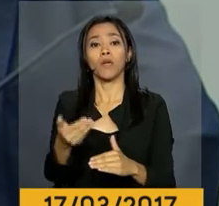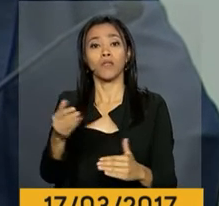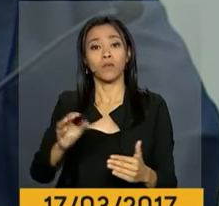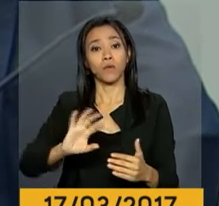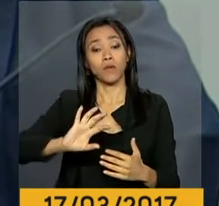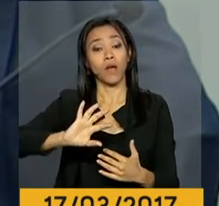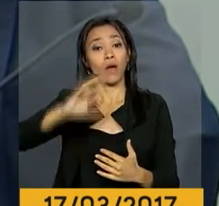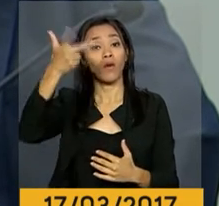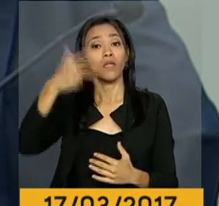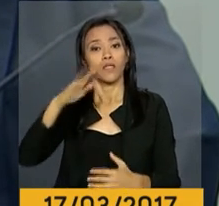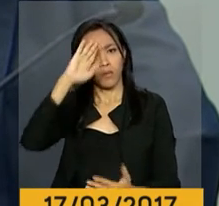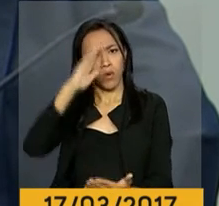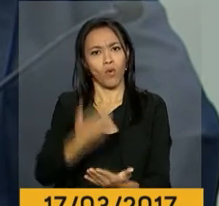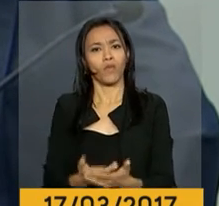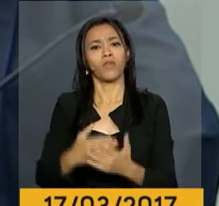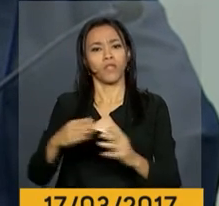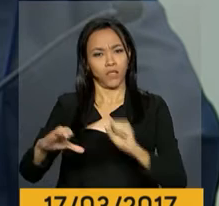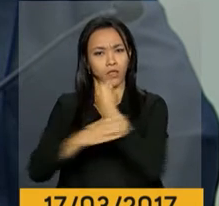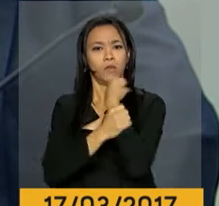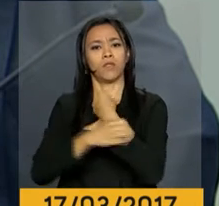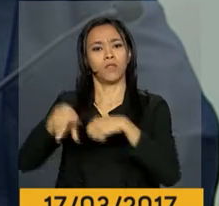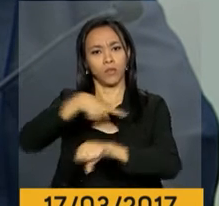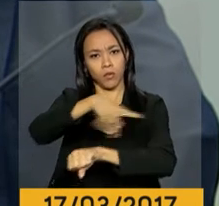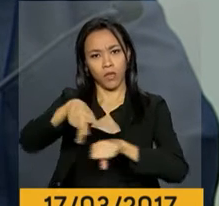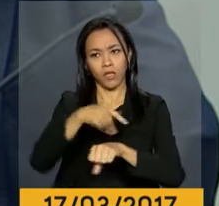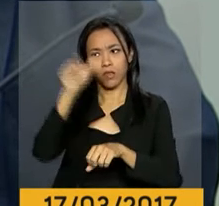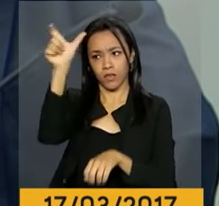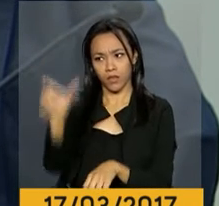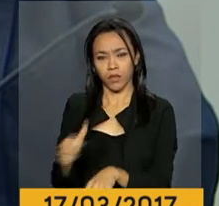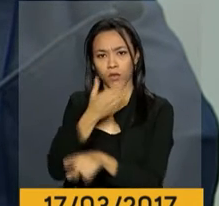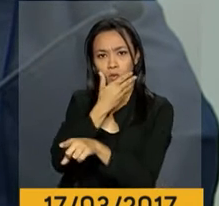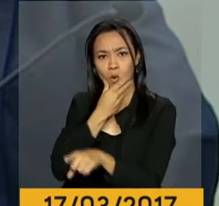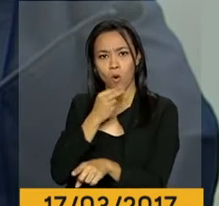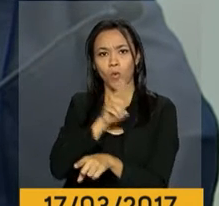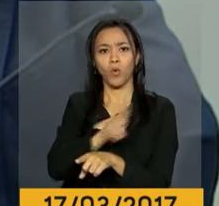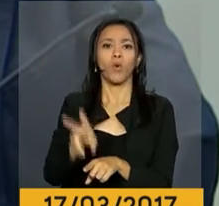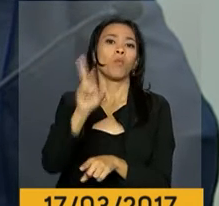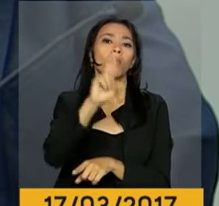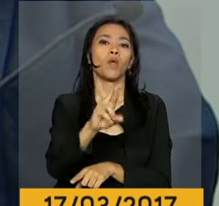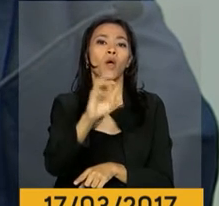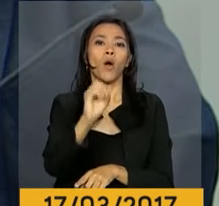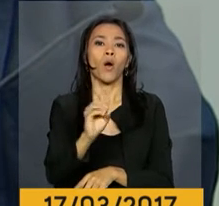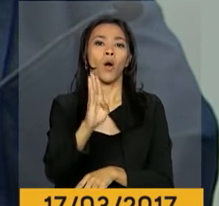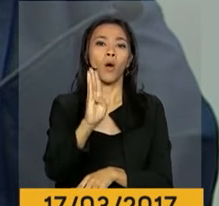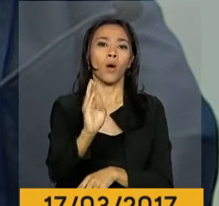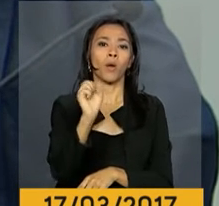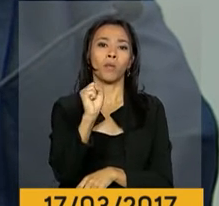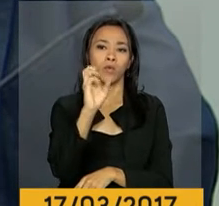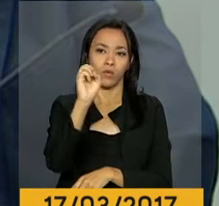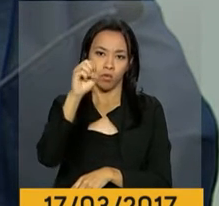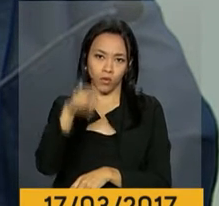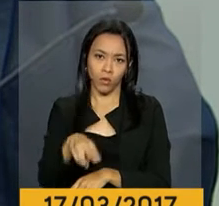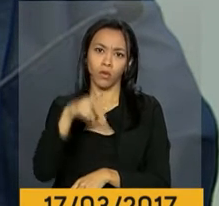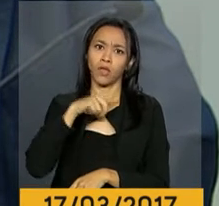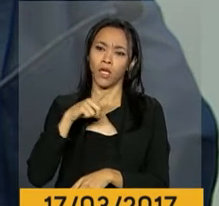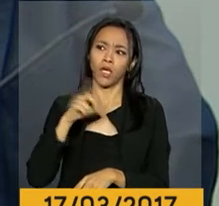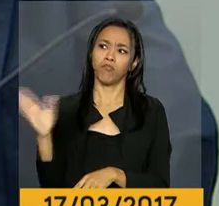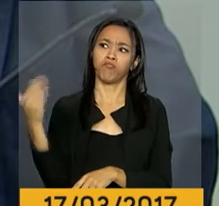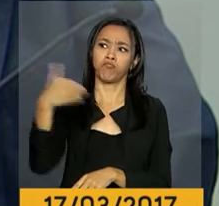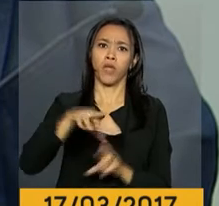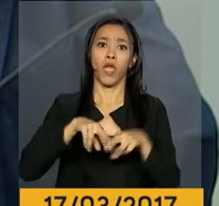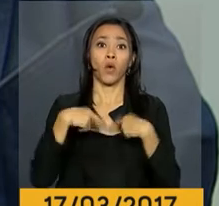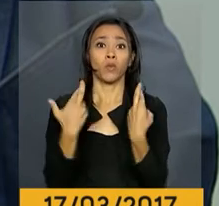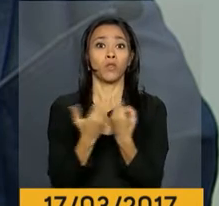no nosso país. O Robson Andrade tem feito reuniões oportuníssimas lá em Brasília,